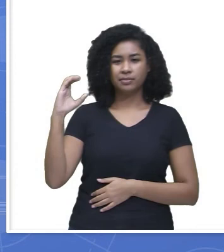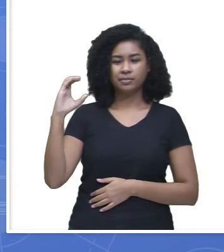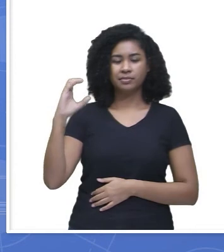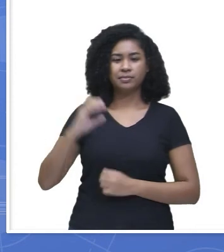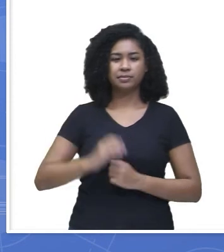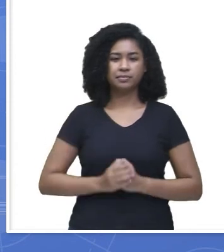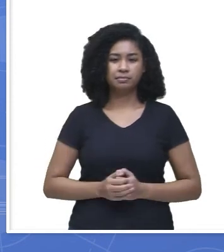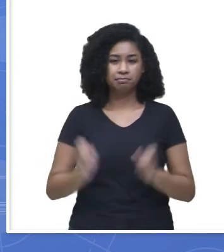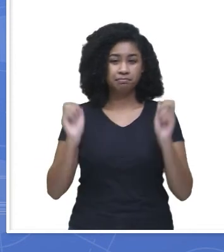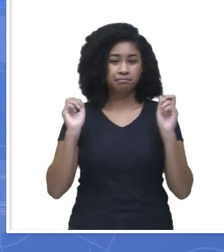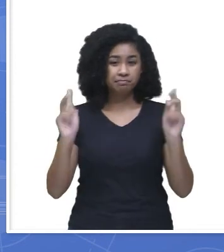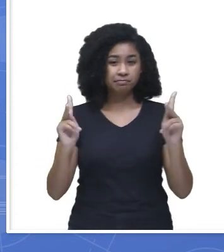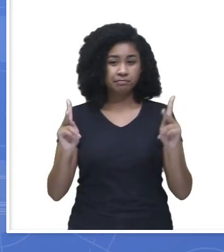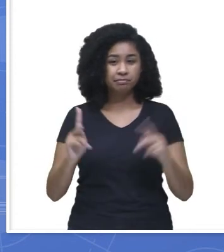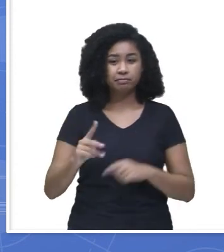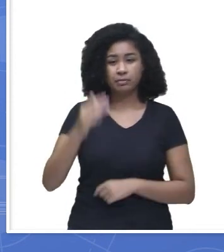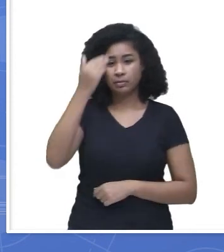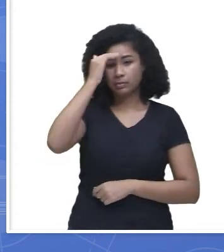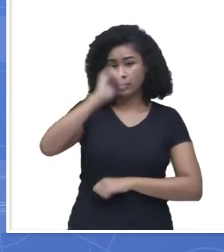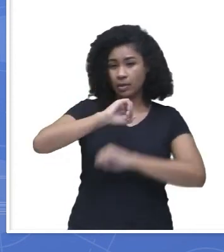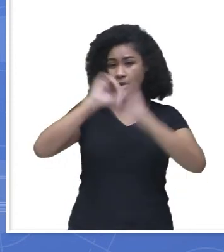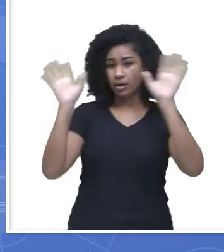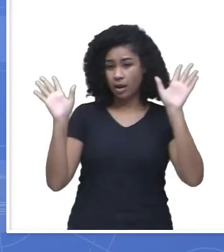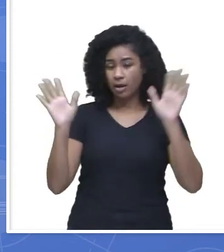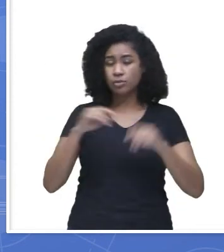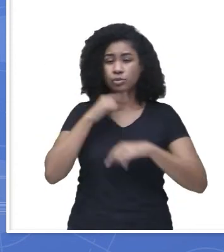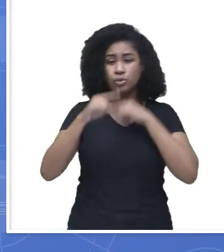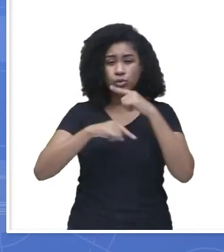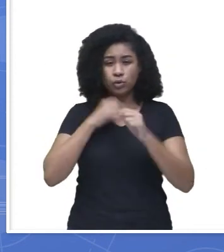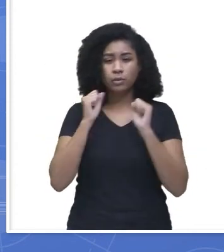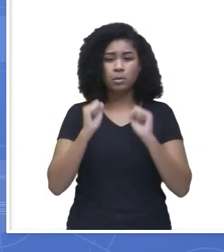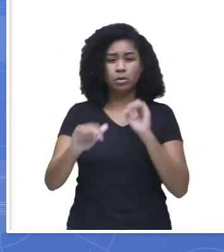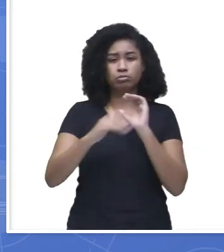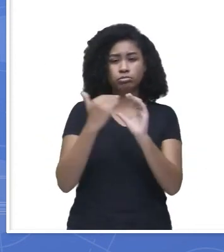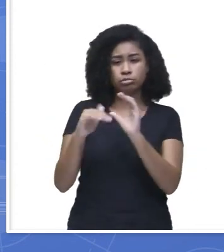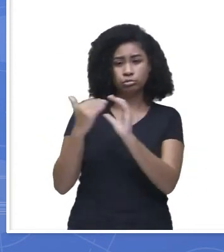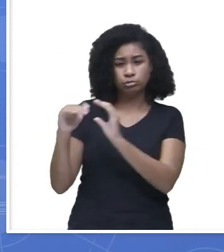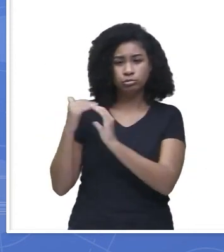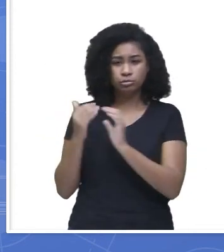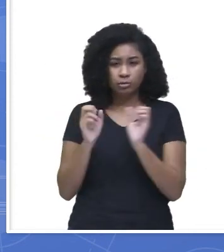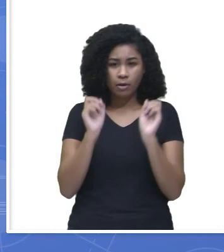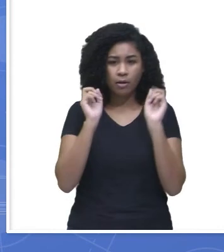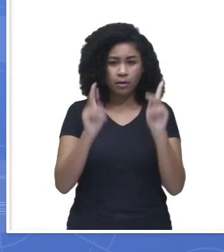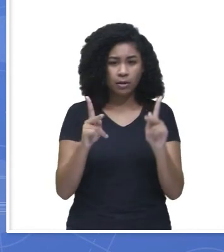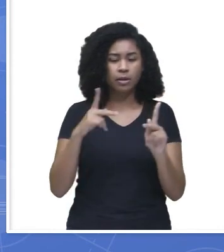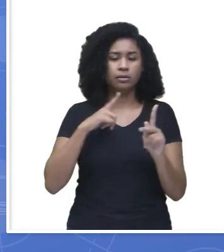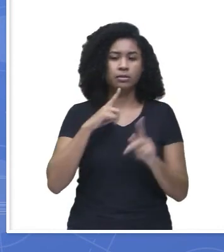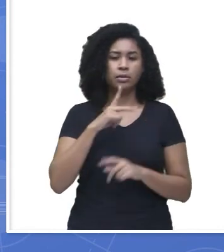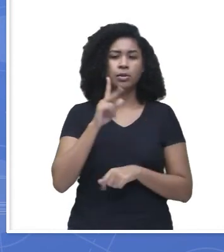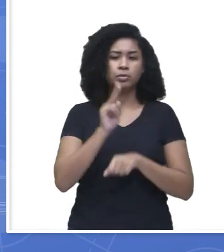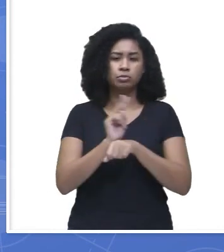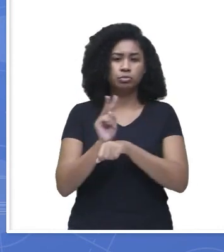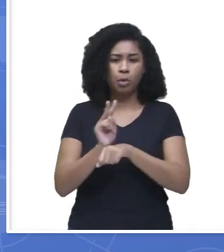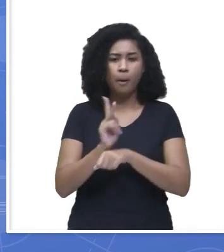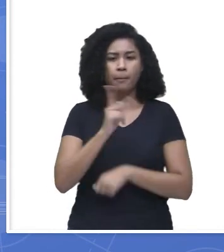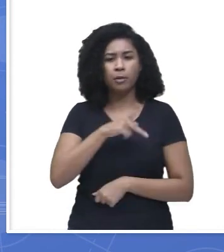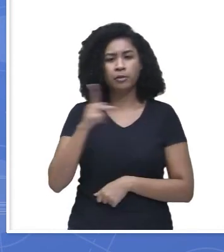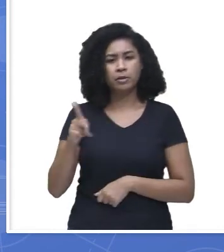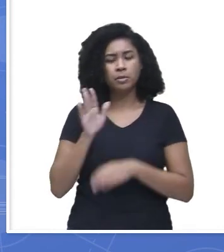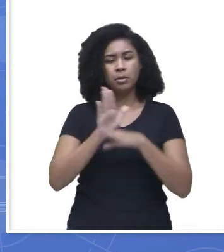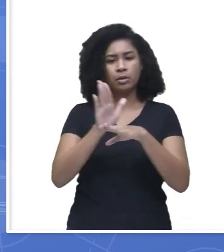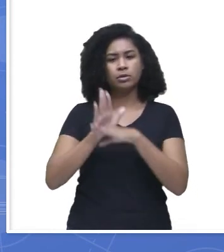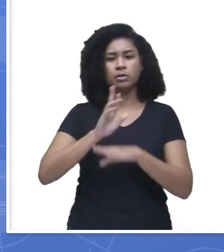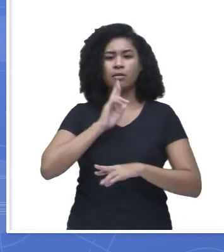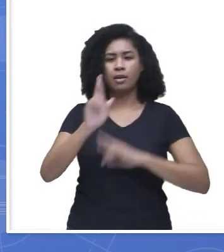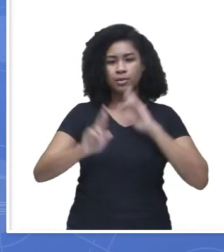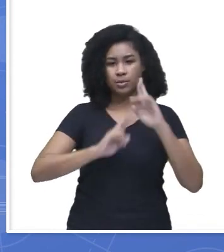tá bom? Deu para vocês entenderem? Qualquer dúvida, vocês podem recorrer aqui aos nossos colegas plantonistas e também aqui para nos